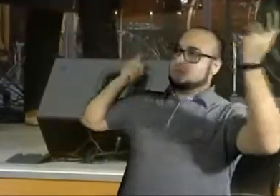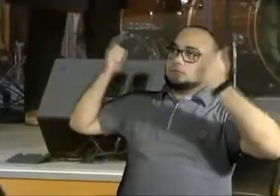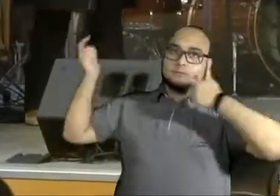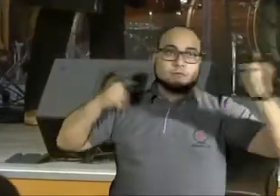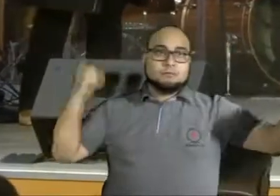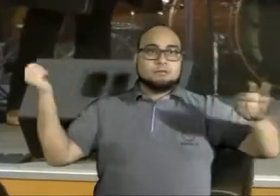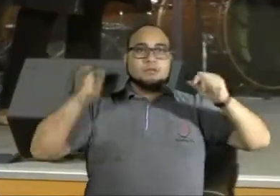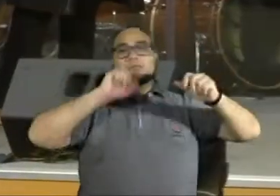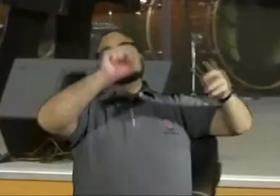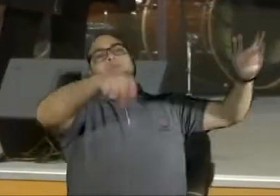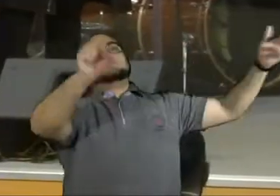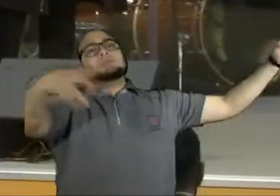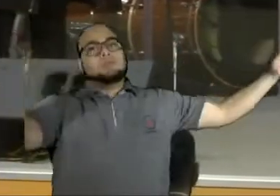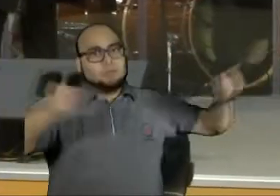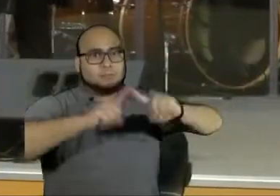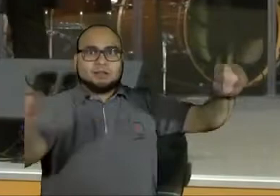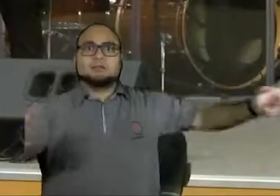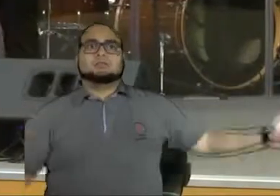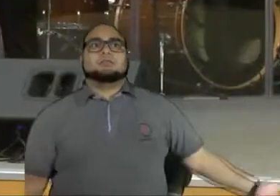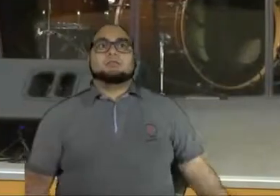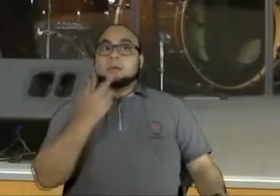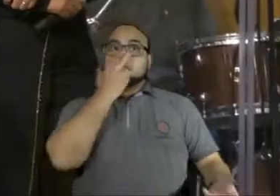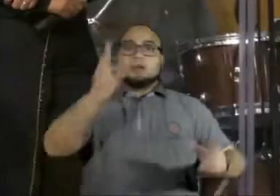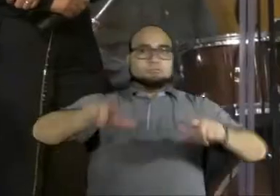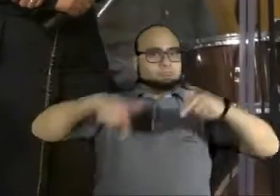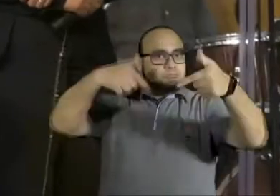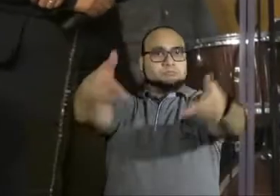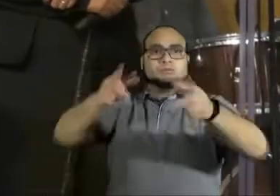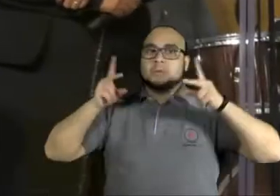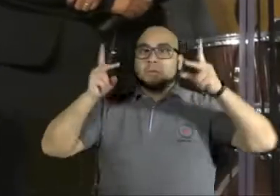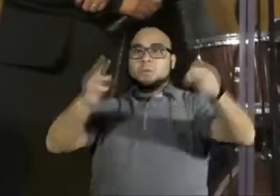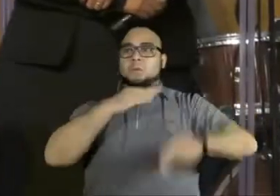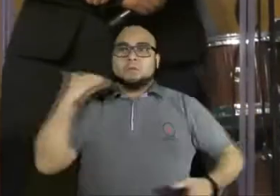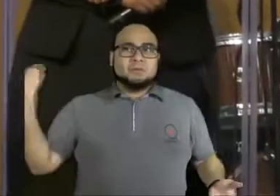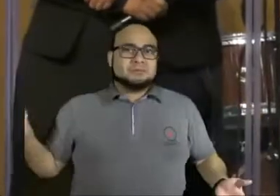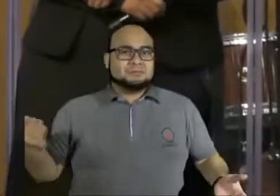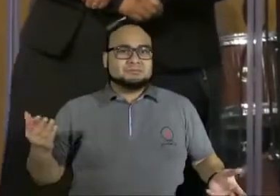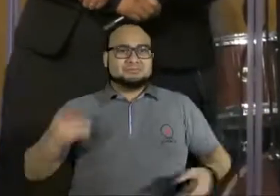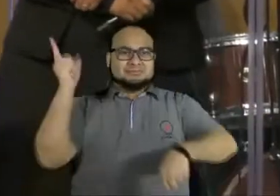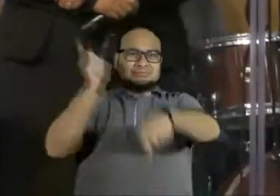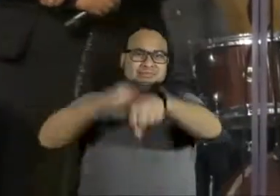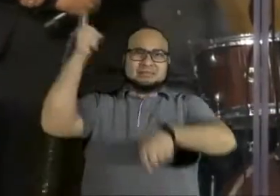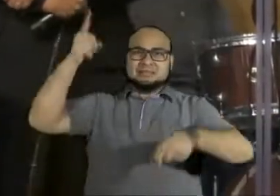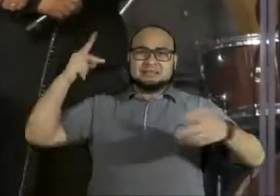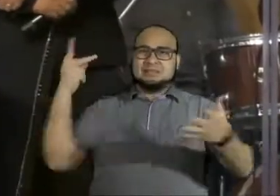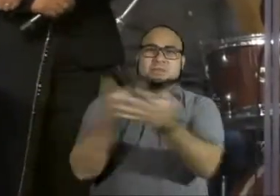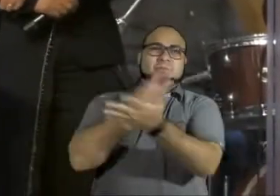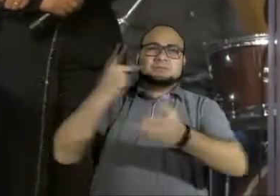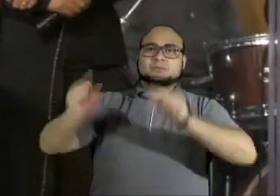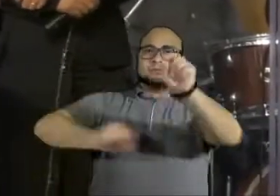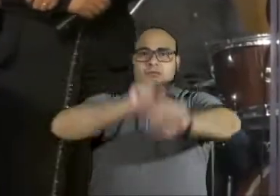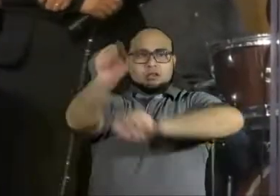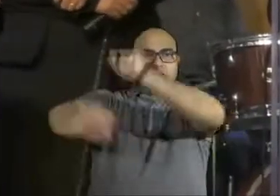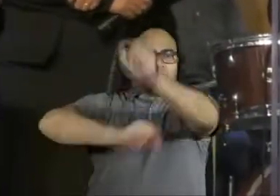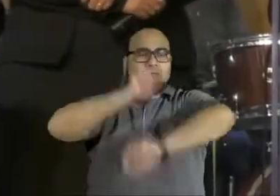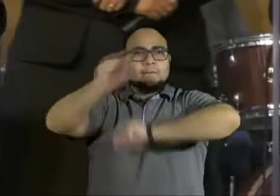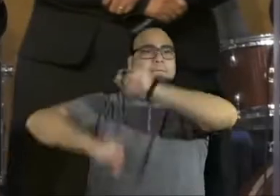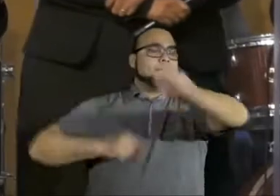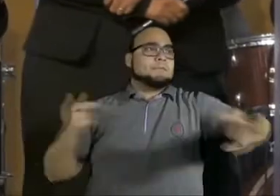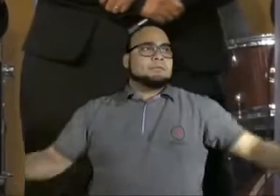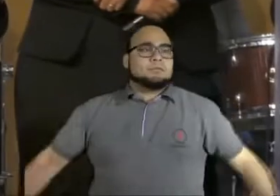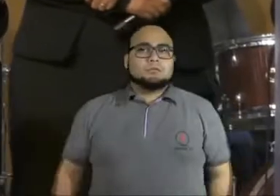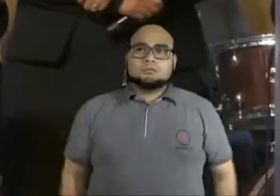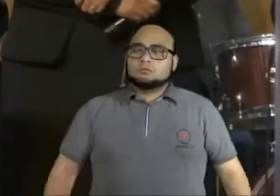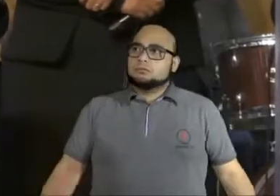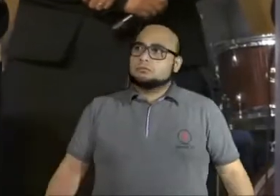estivesse. E aí, essa hora, Camila, o que, que vai acontecer? Ora, se na primeira vez cumpriu-se